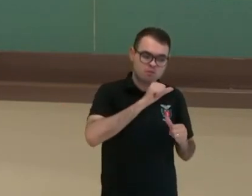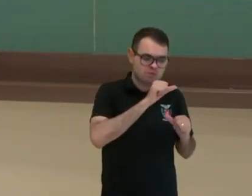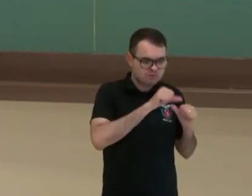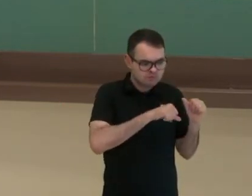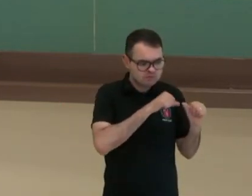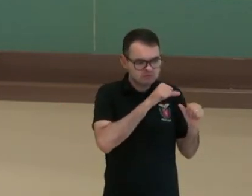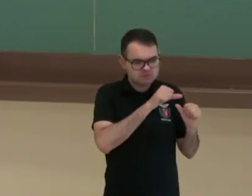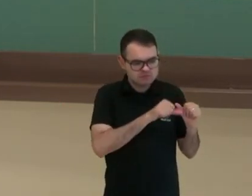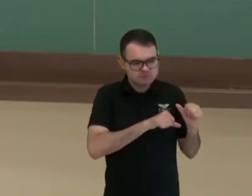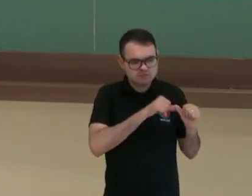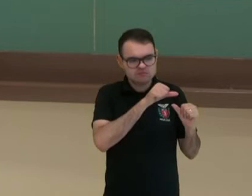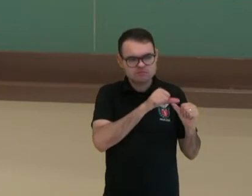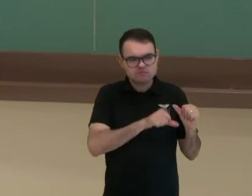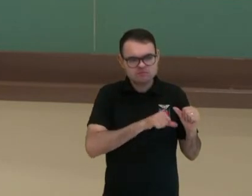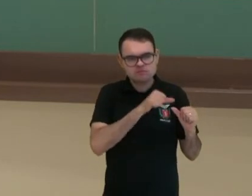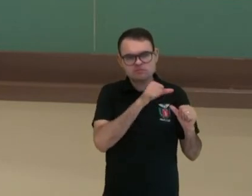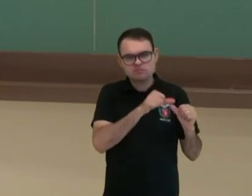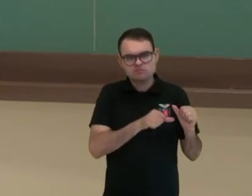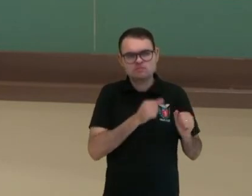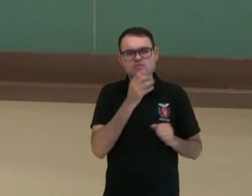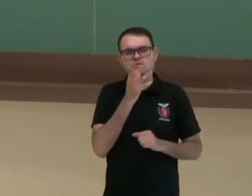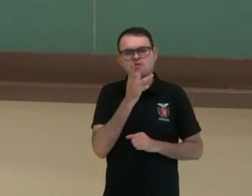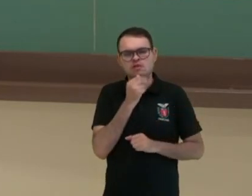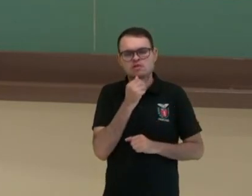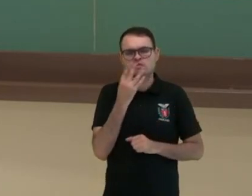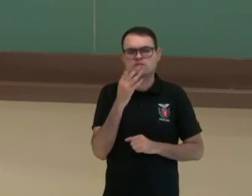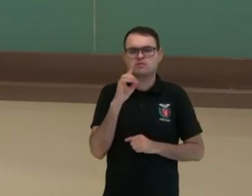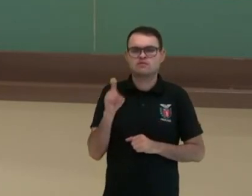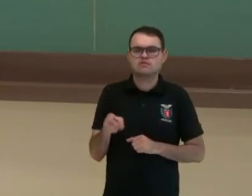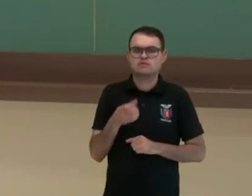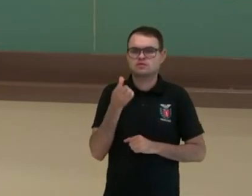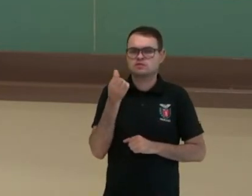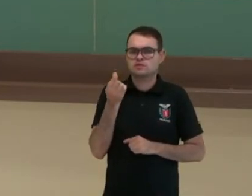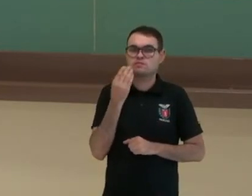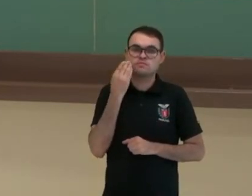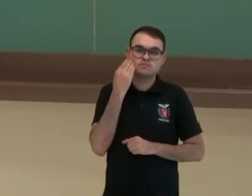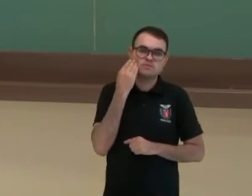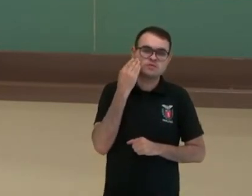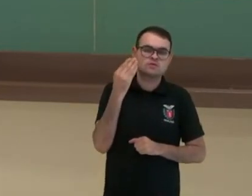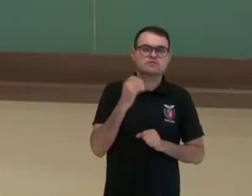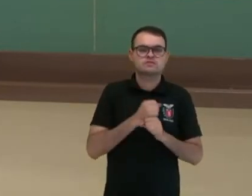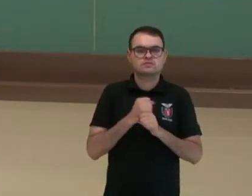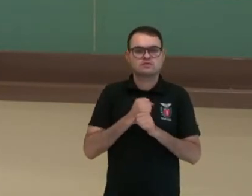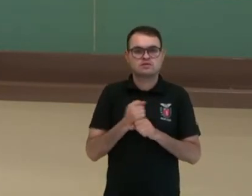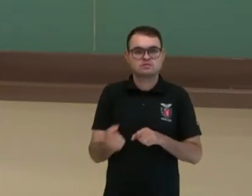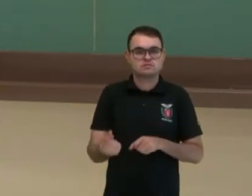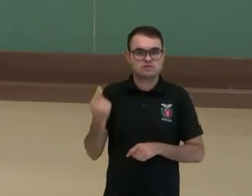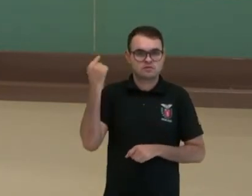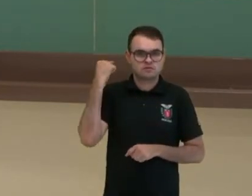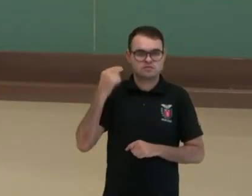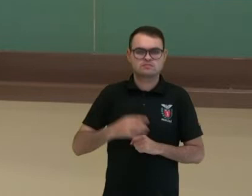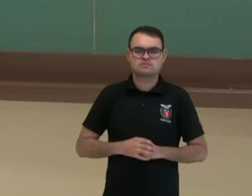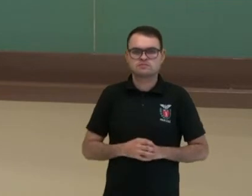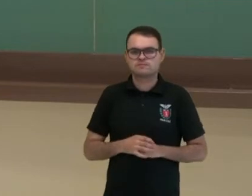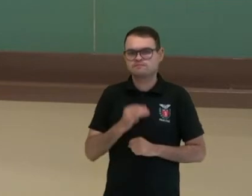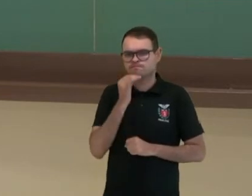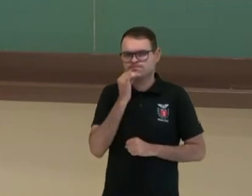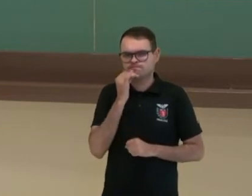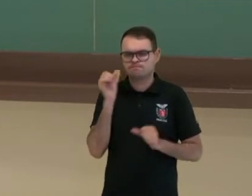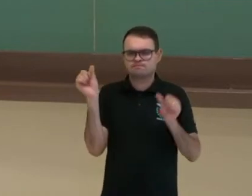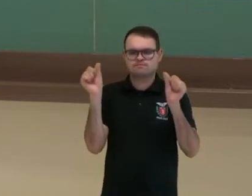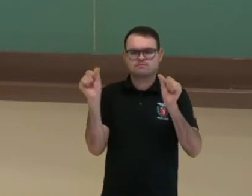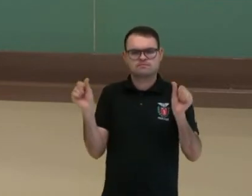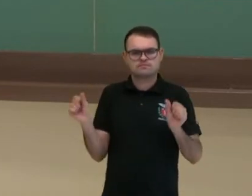sofreu desde a sua origem há 4,6 bilhões de anos atrás. Então, por exemplo, a formação